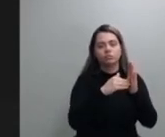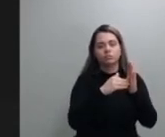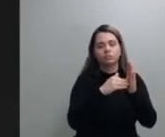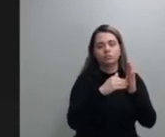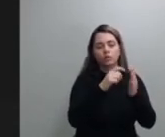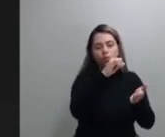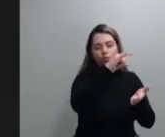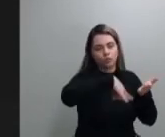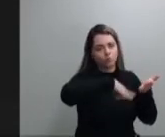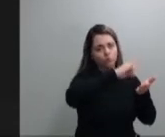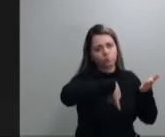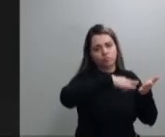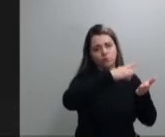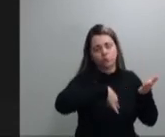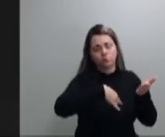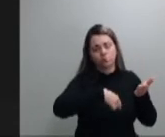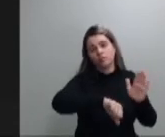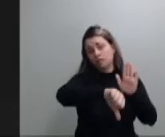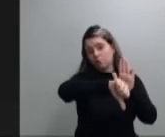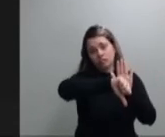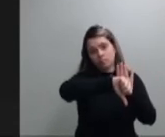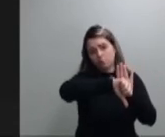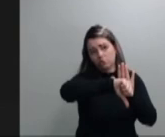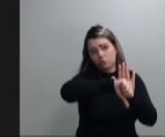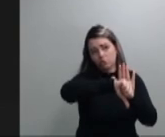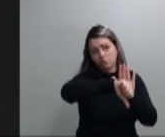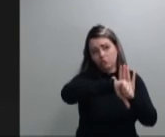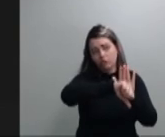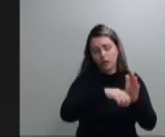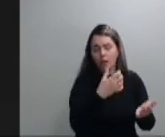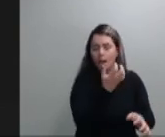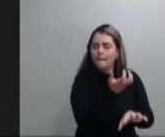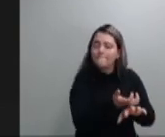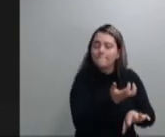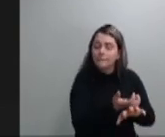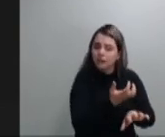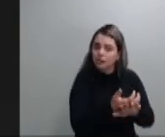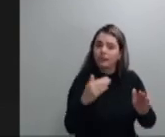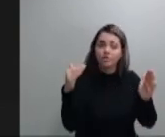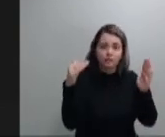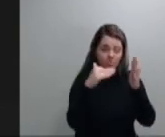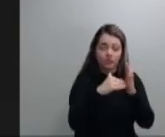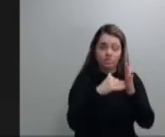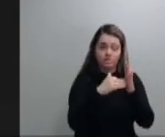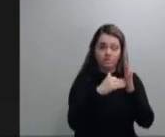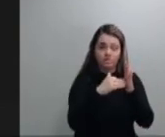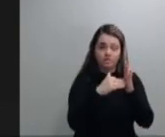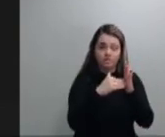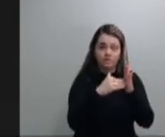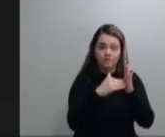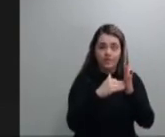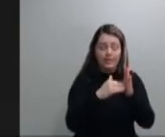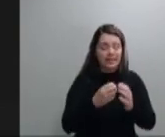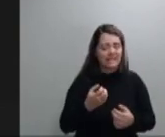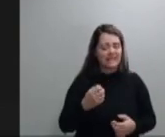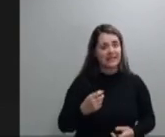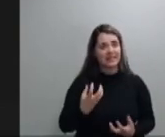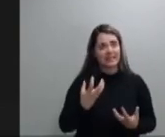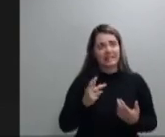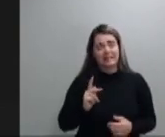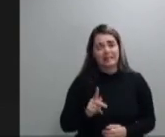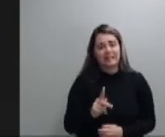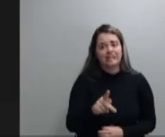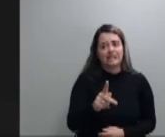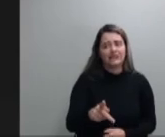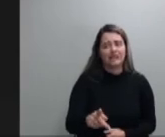isso era isso infração matéria de prazo ministro como todos nós sabemos é matéria sempre delicada quando é